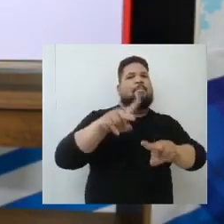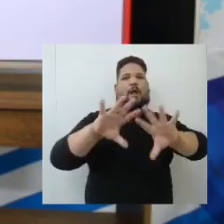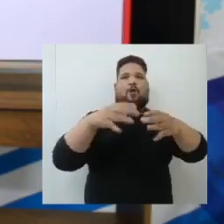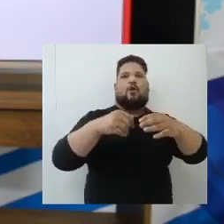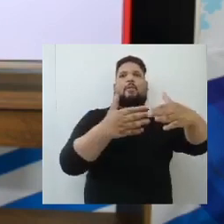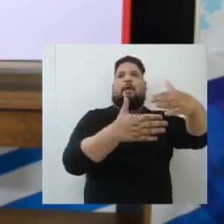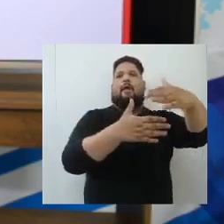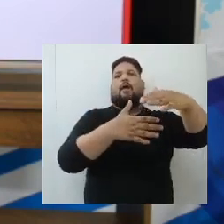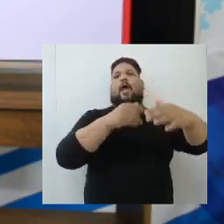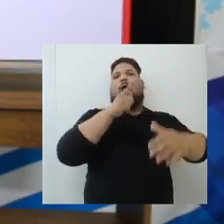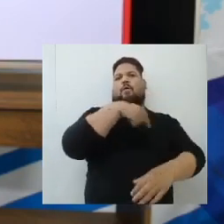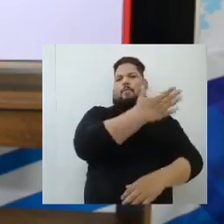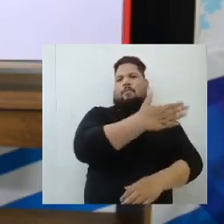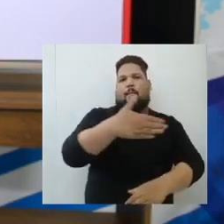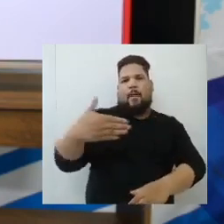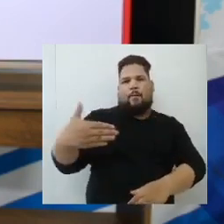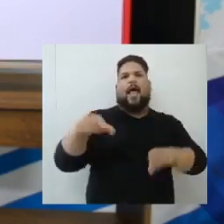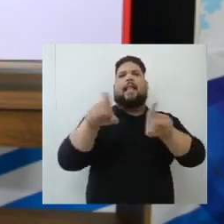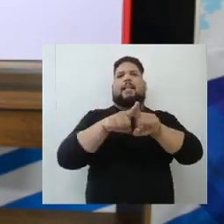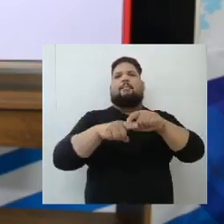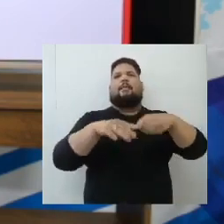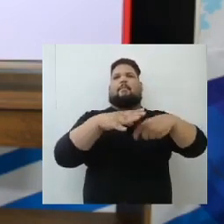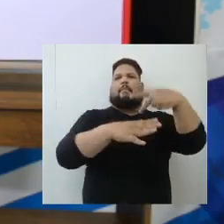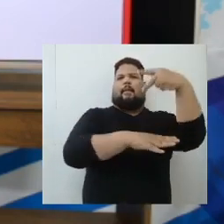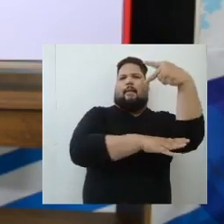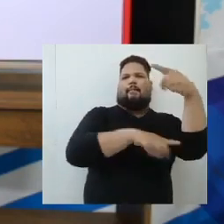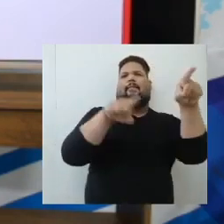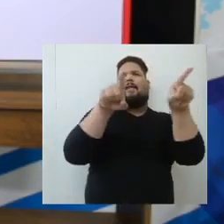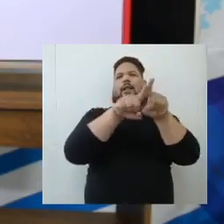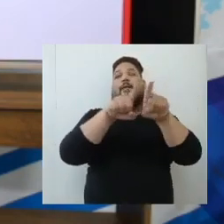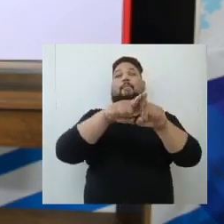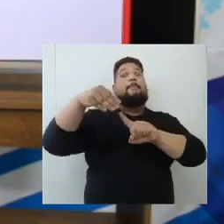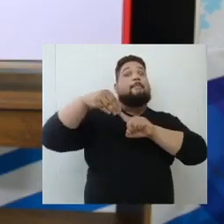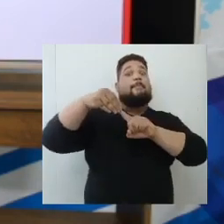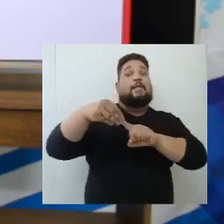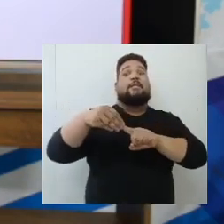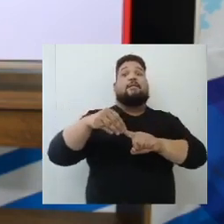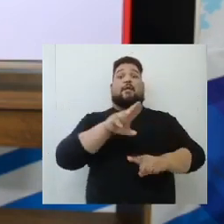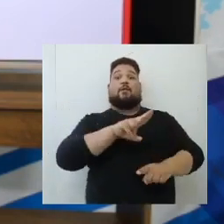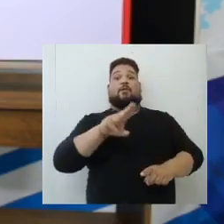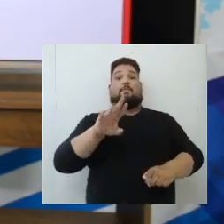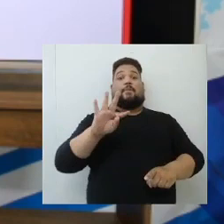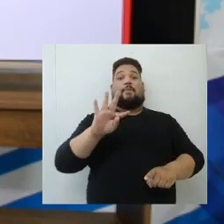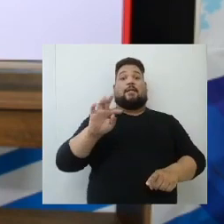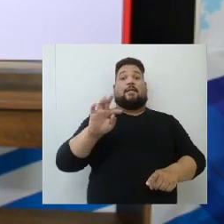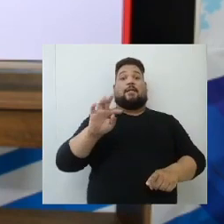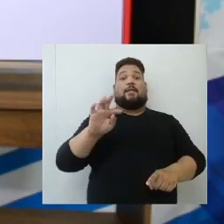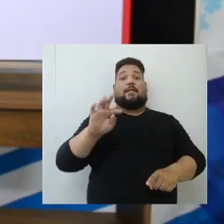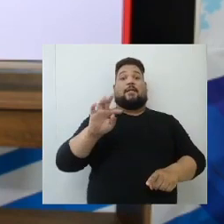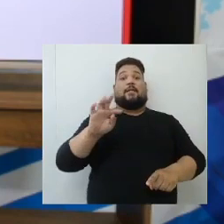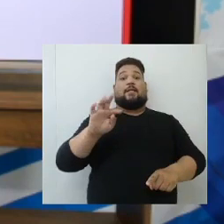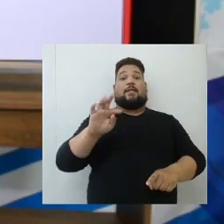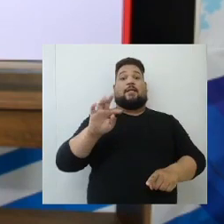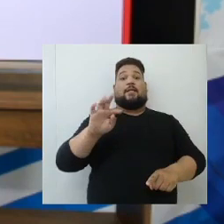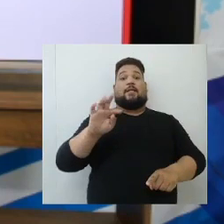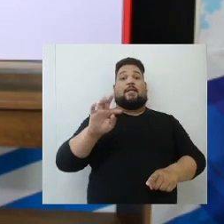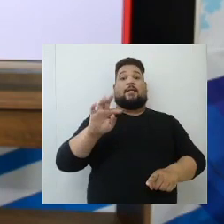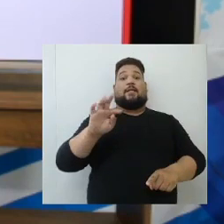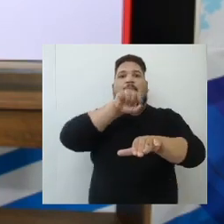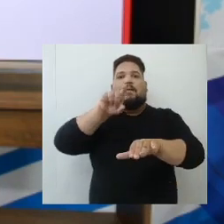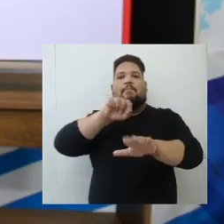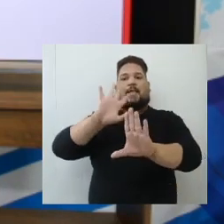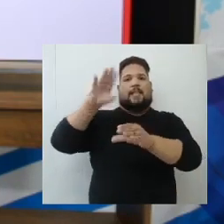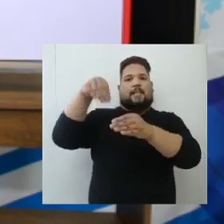marinhas, observando as plantas, observando principalmente os tentilhões, espécies de aves que habitam